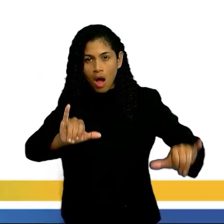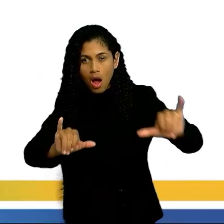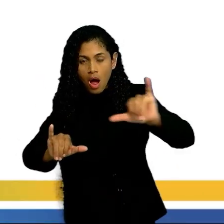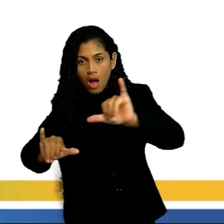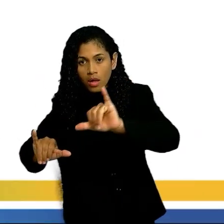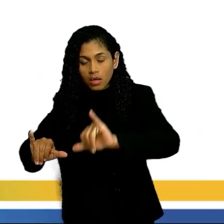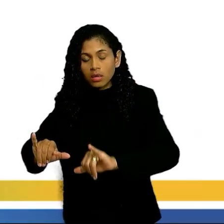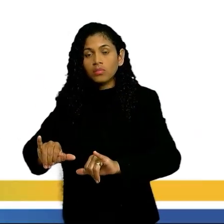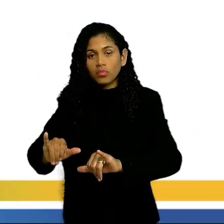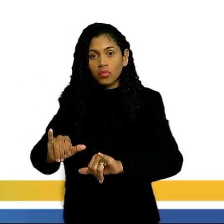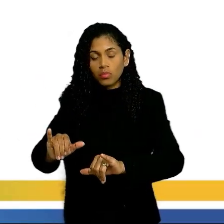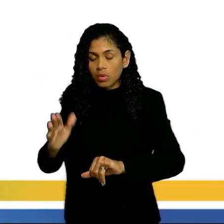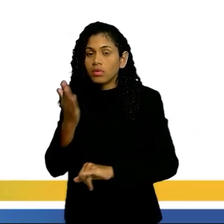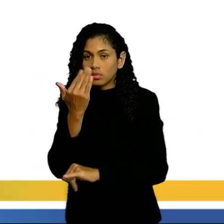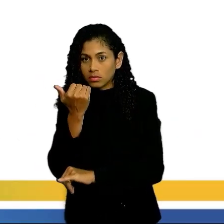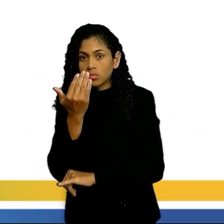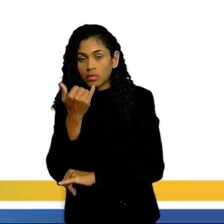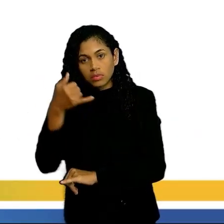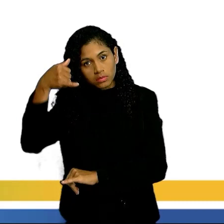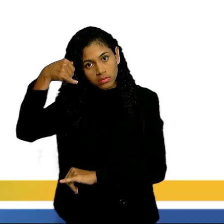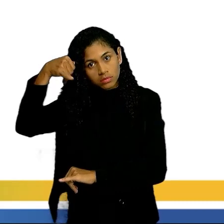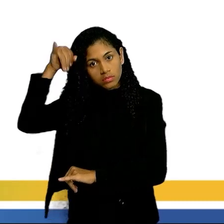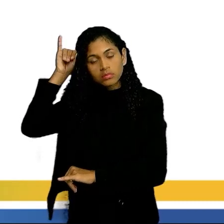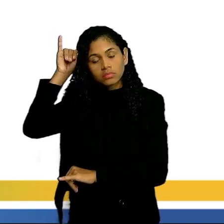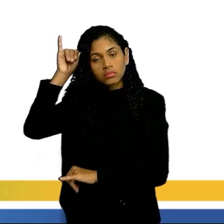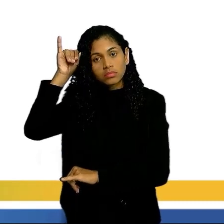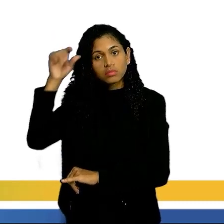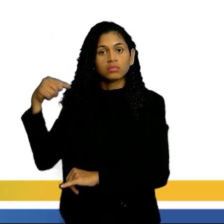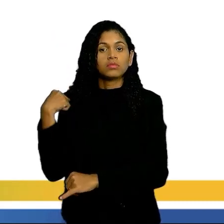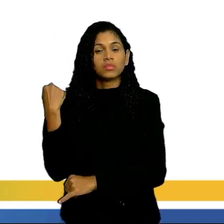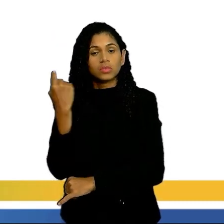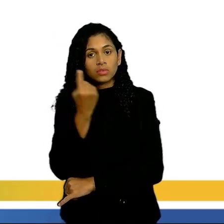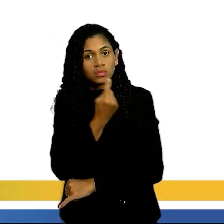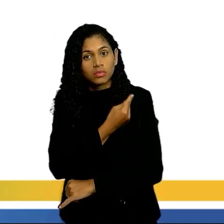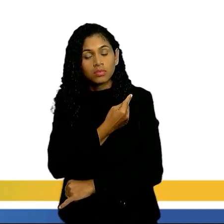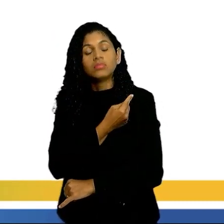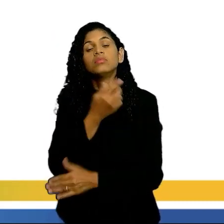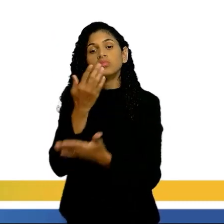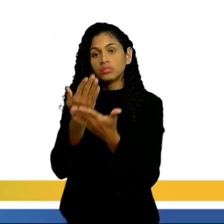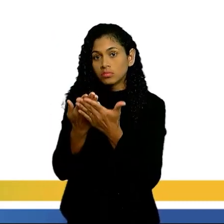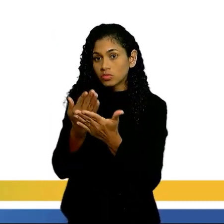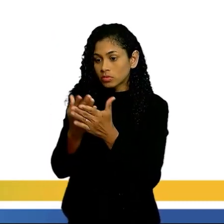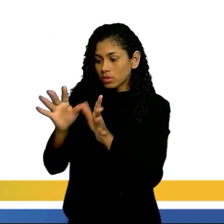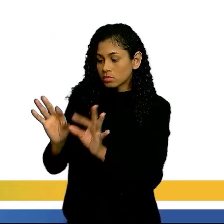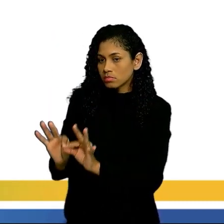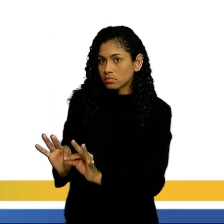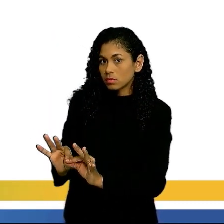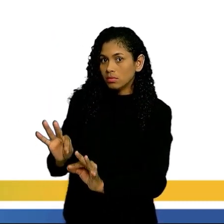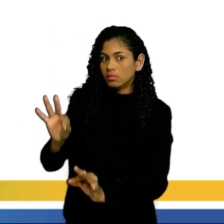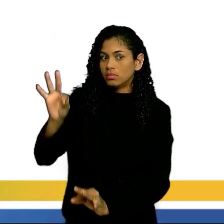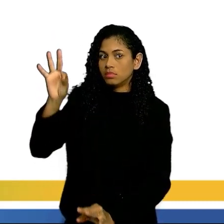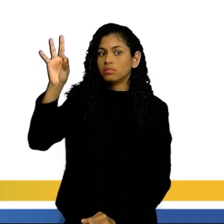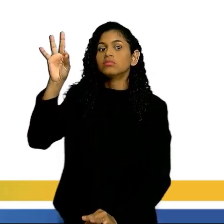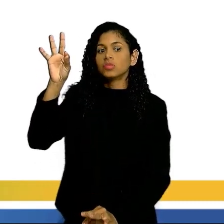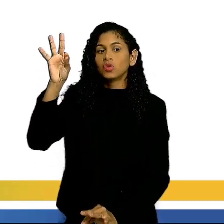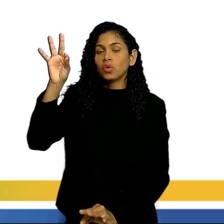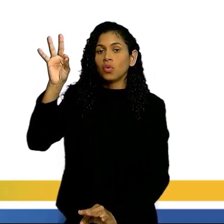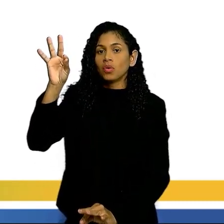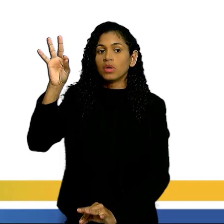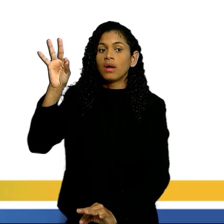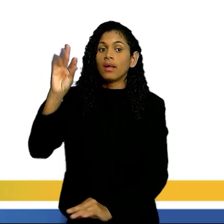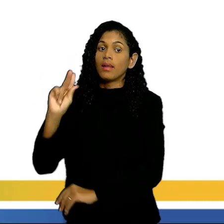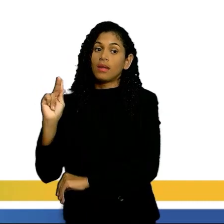vamos trabalhar com a altura, que vocês vão ver no desenho representado lá atrás pela letra H. Então, vamos